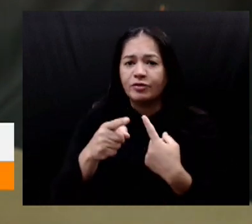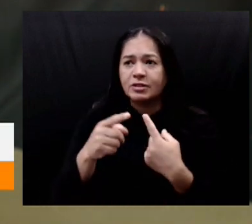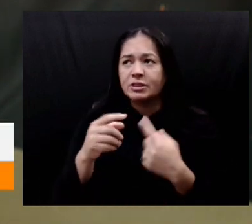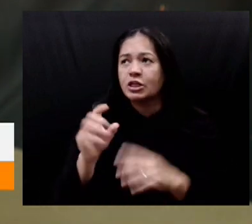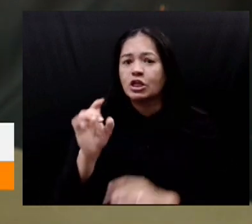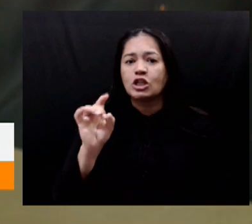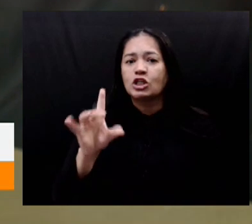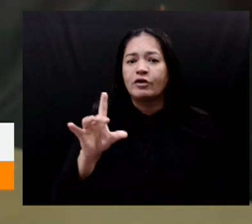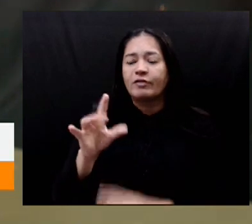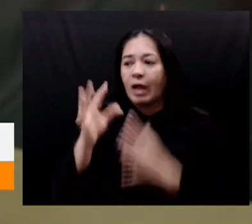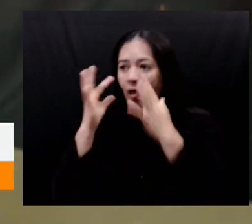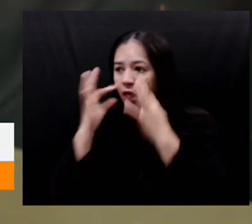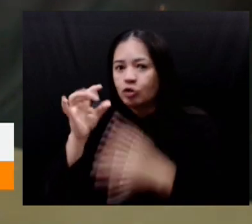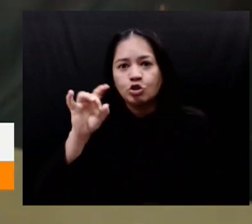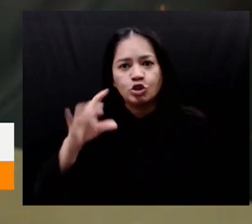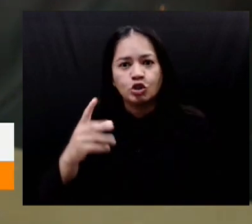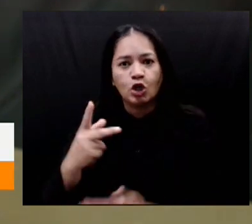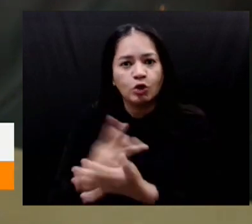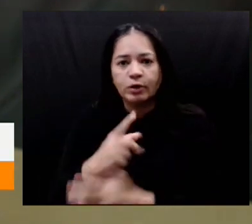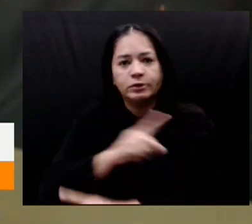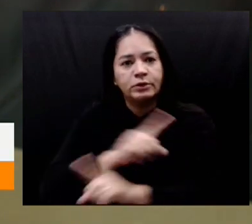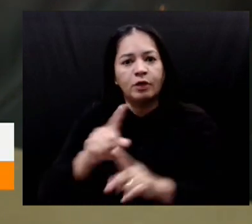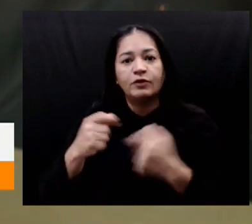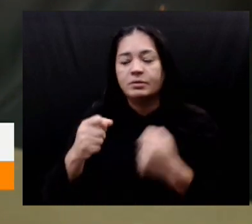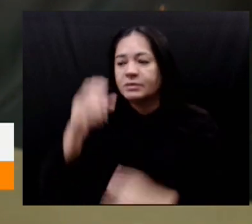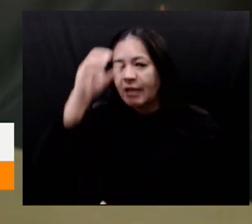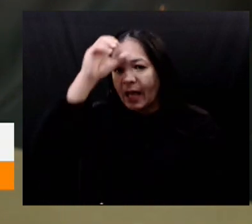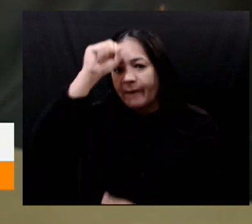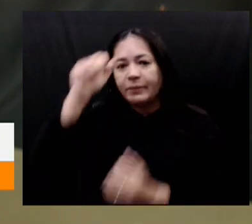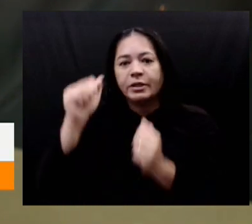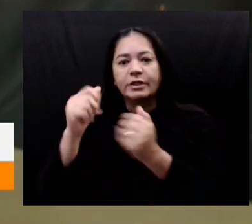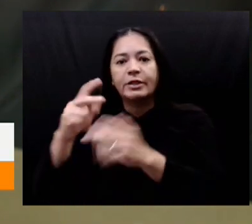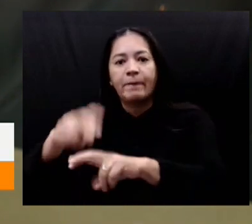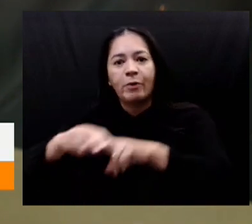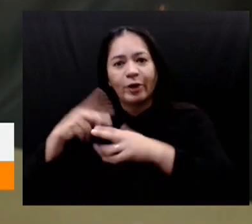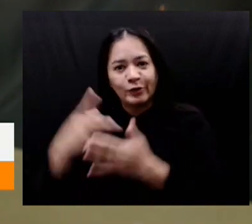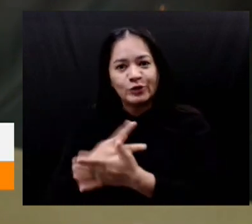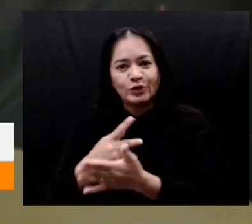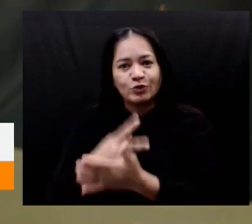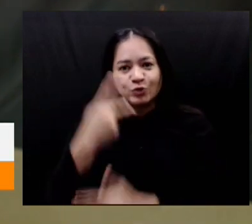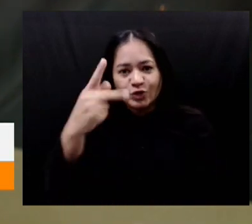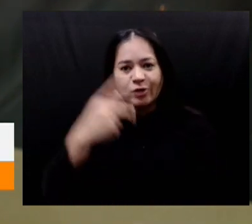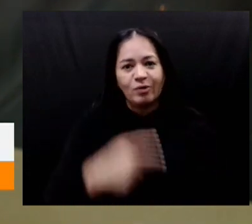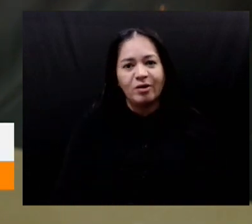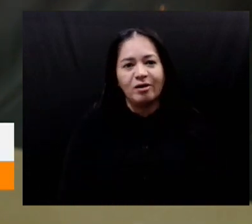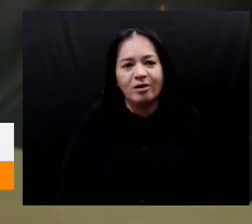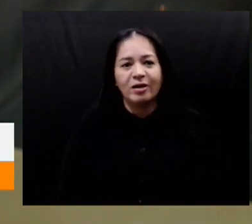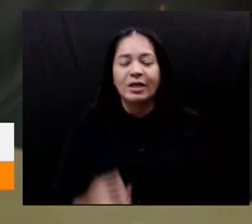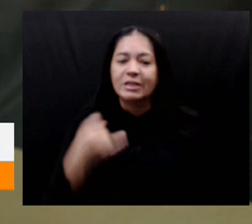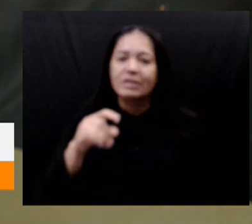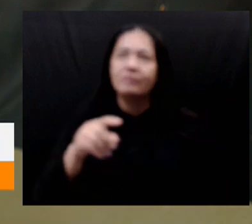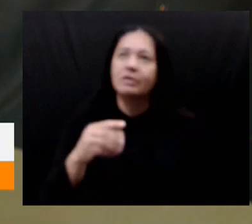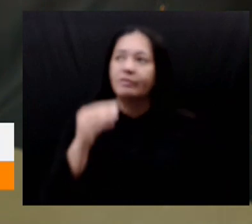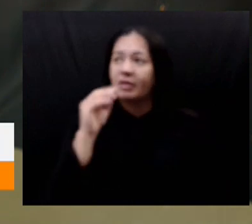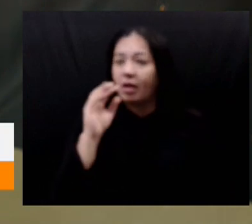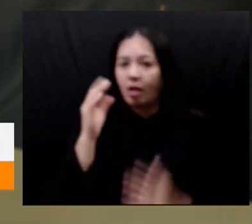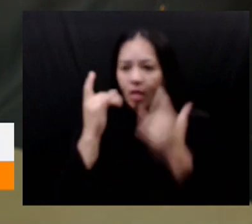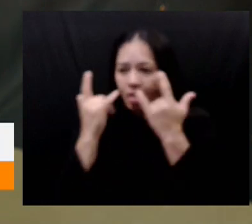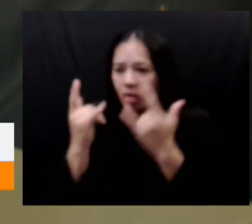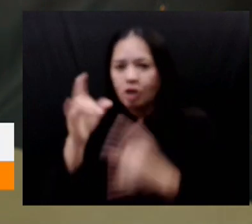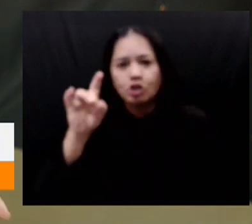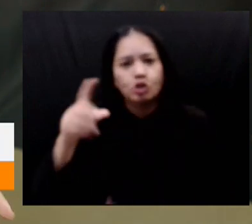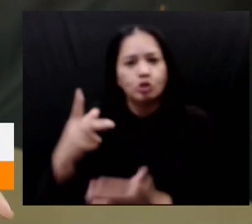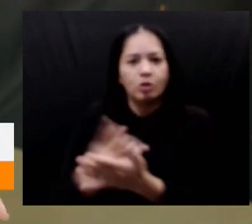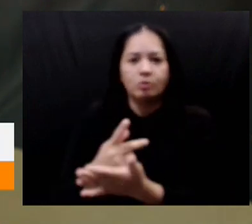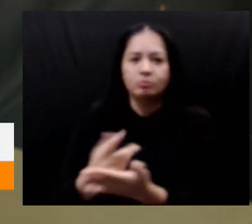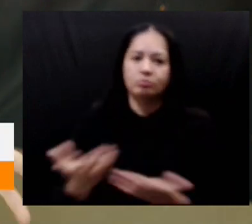Você precisa tirar lições boas do fracasso que você teve um dia, porque se você ficar só no fracasso, a sua vida realmente vai ser um fracasso.